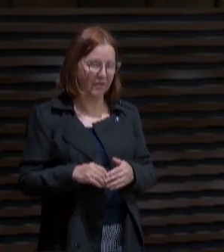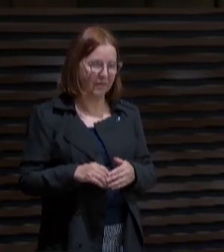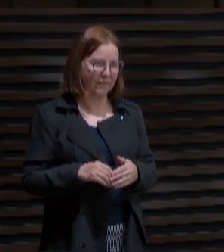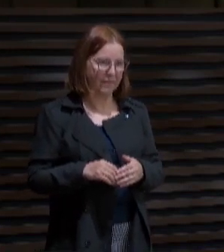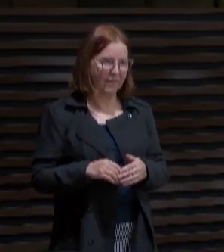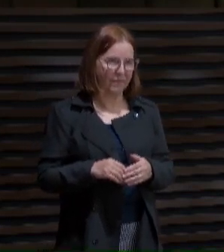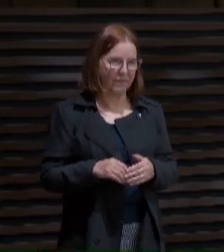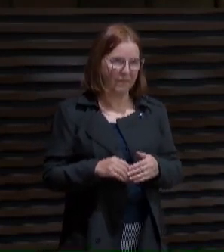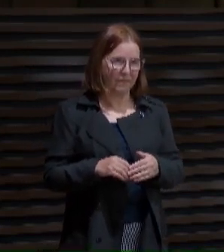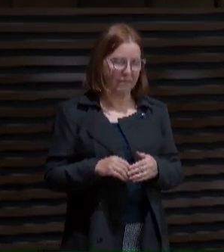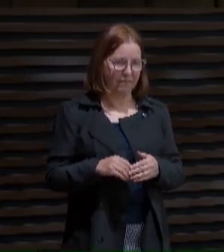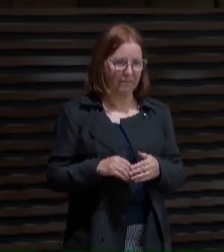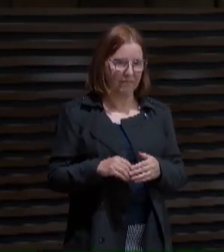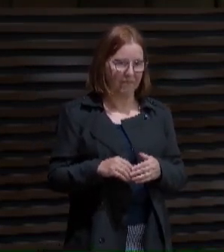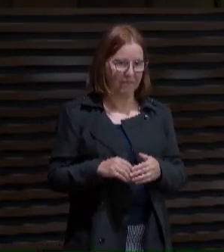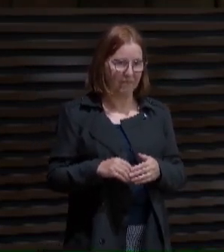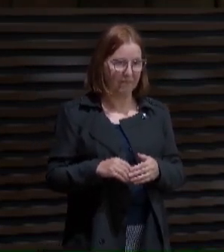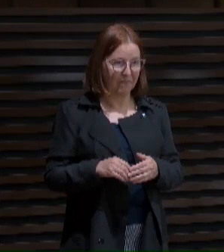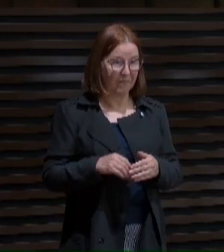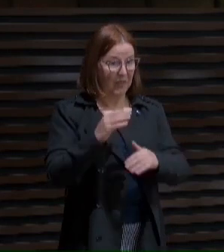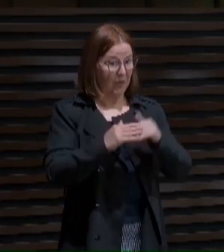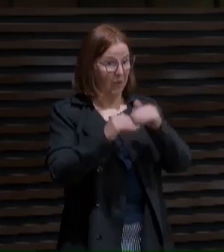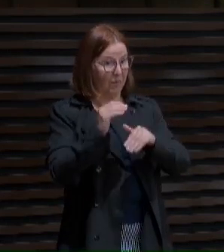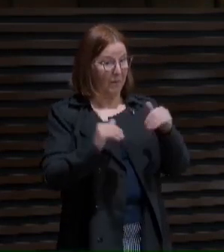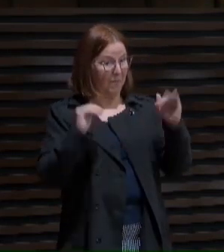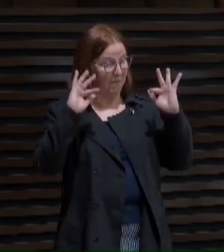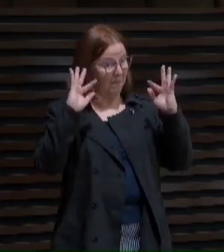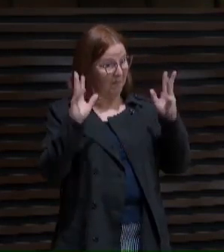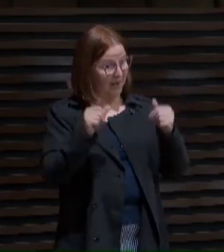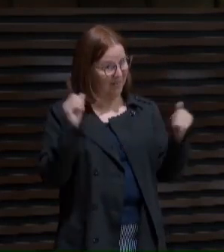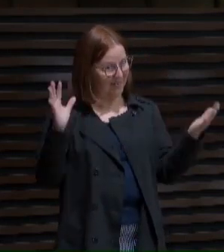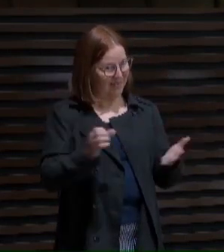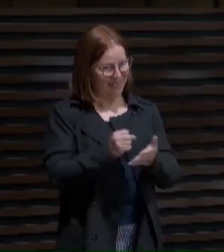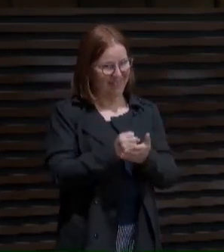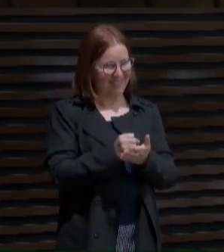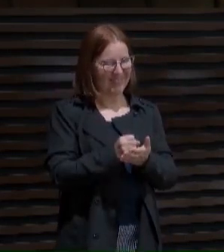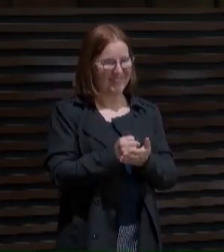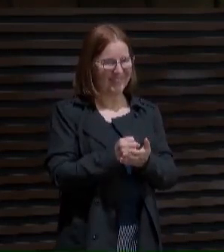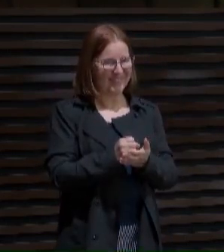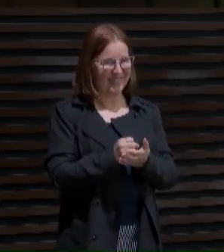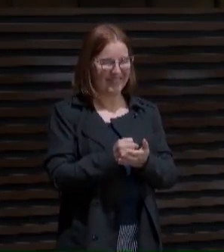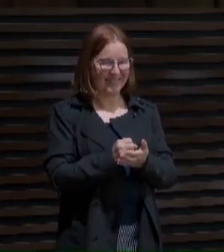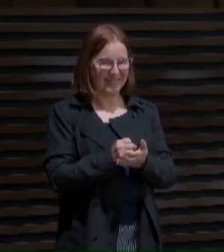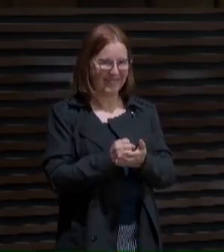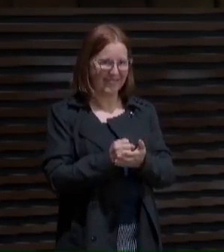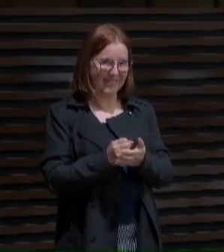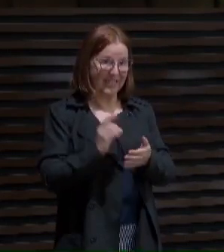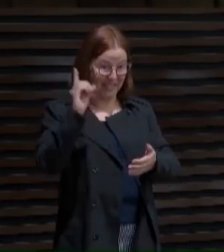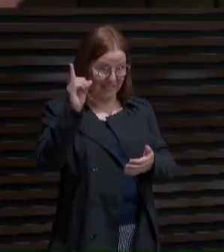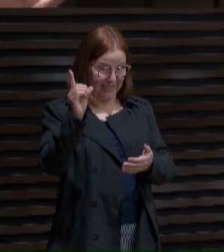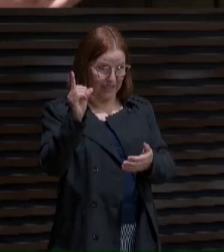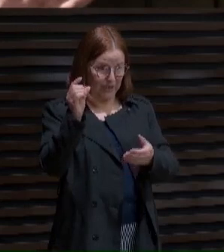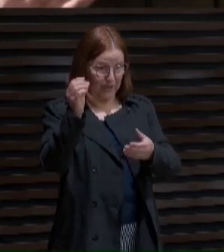deles. Olha que maravilhoso. Deus imputa os pecados dos crentes